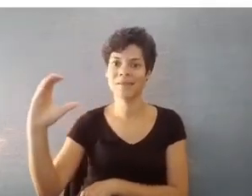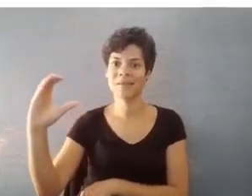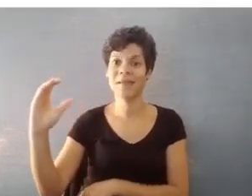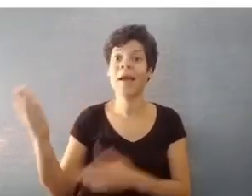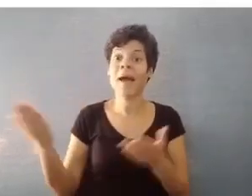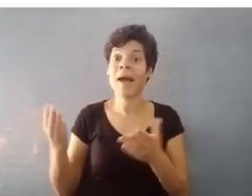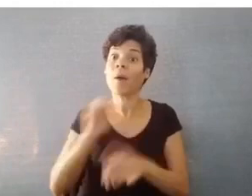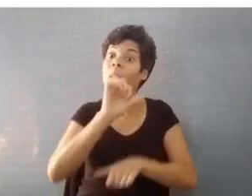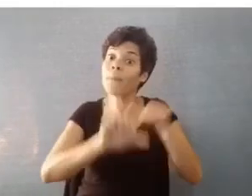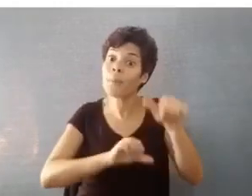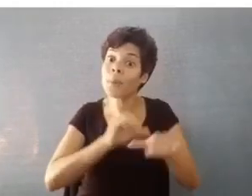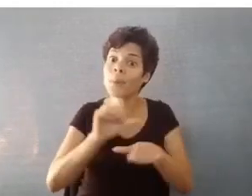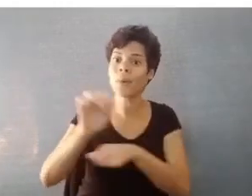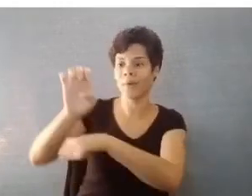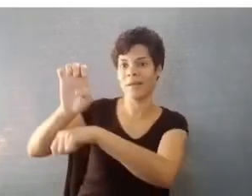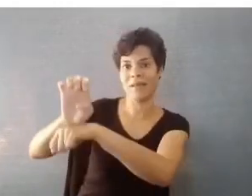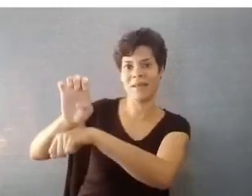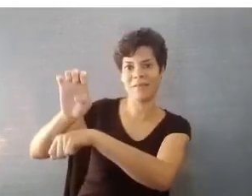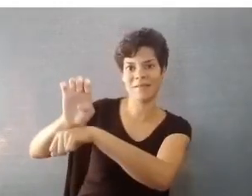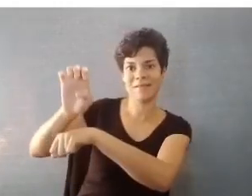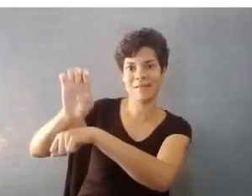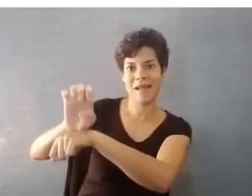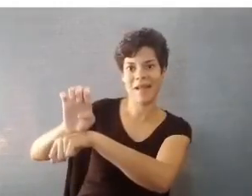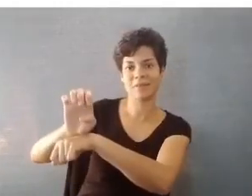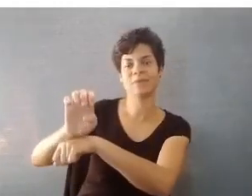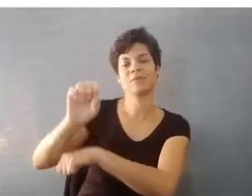Estado de Santa Catarina.